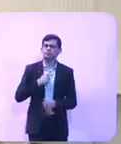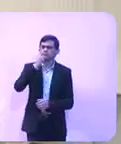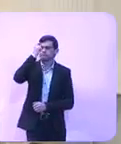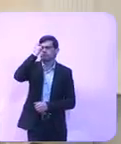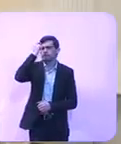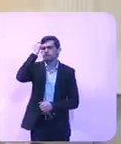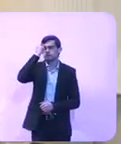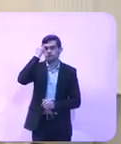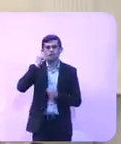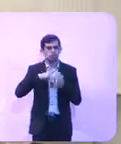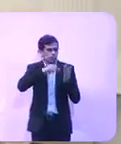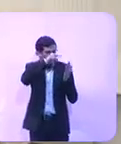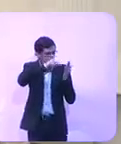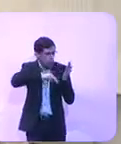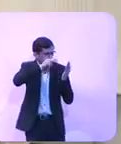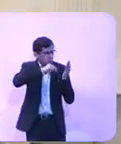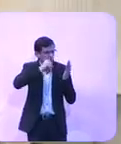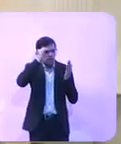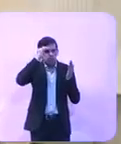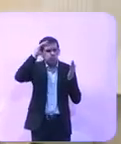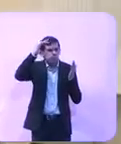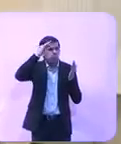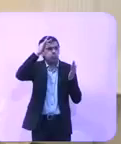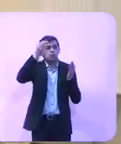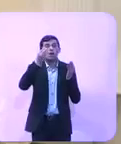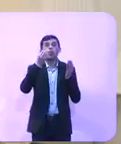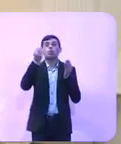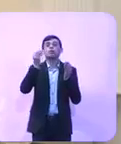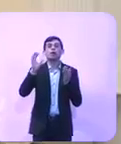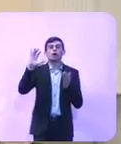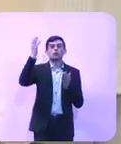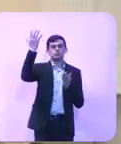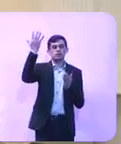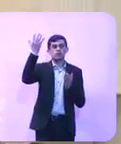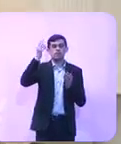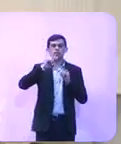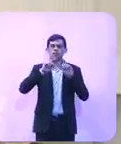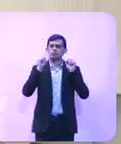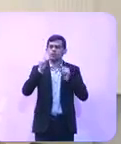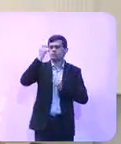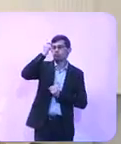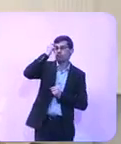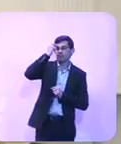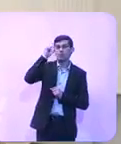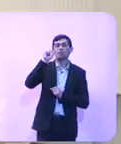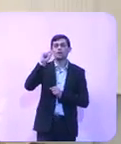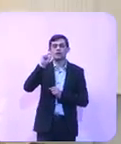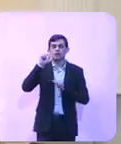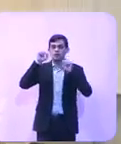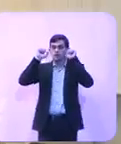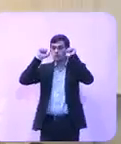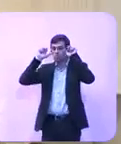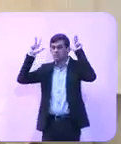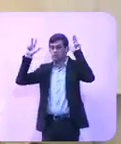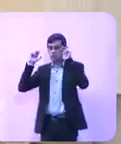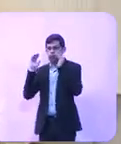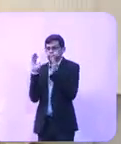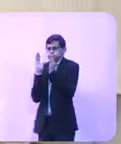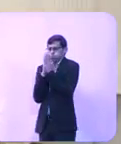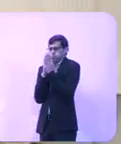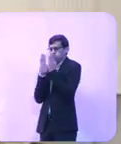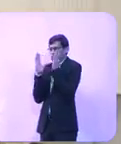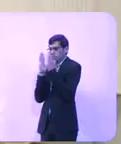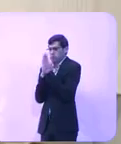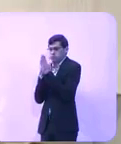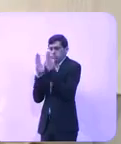lá pensando, eu leio a Bíblia e fico imaginando o que está acontecendo. E eu posso imaginar Moisés orando,